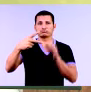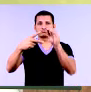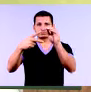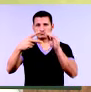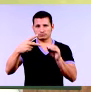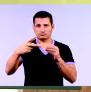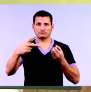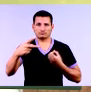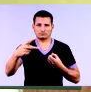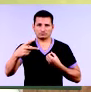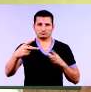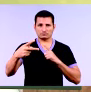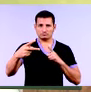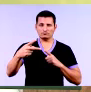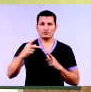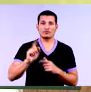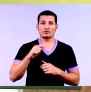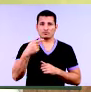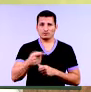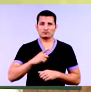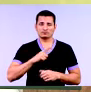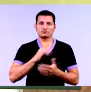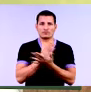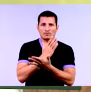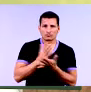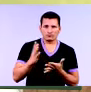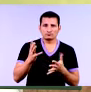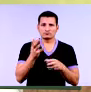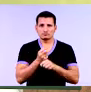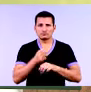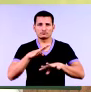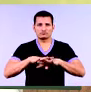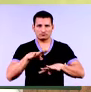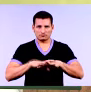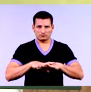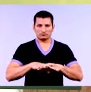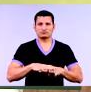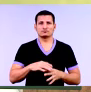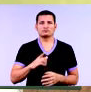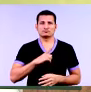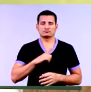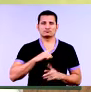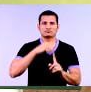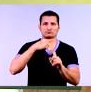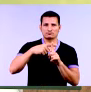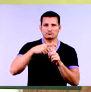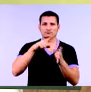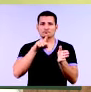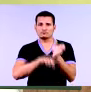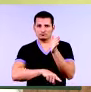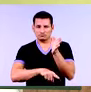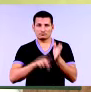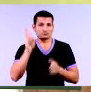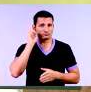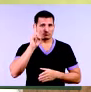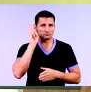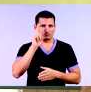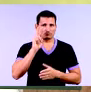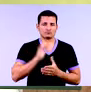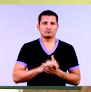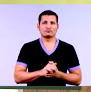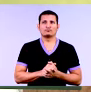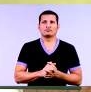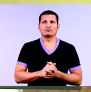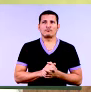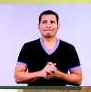logo em seguida a gente tem aí alguns cálculos matemáticos, né? Umas somas, temos soma, subtração, lembrando de